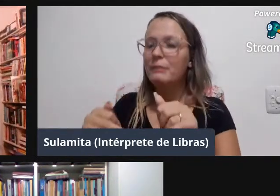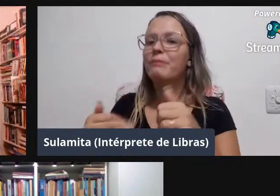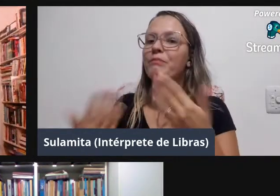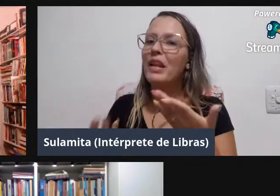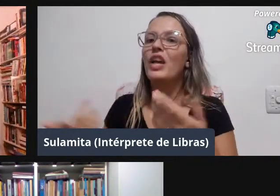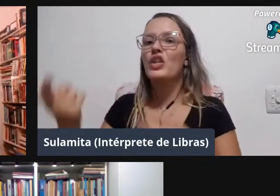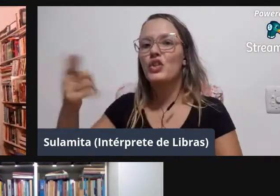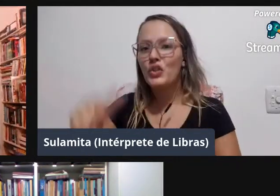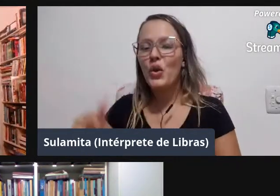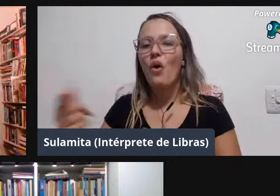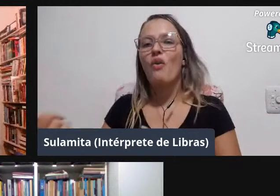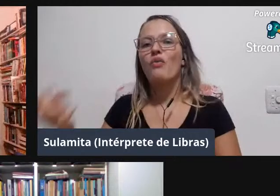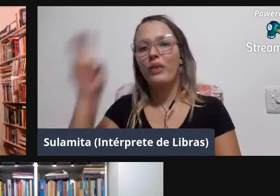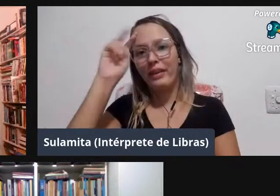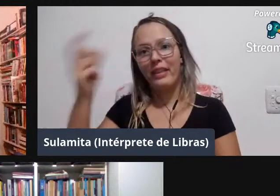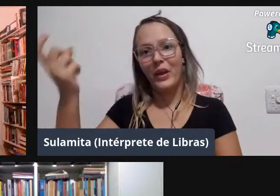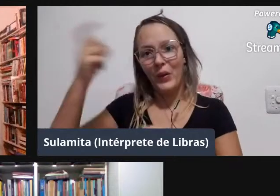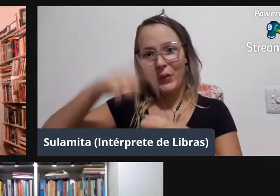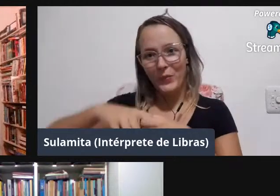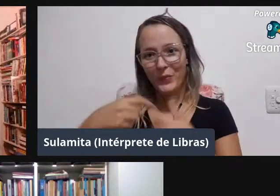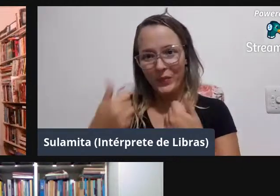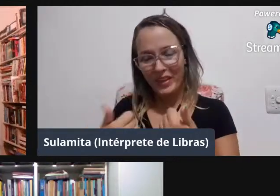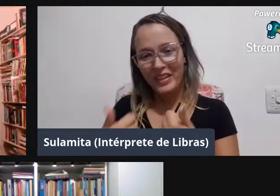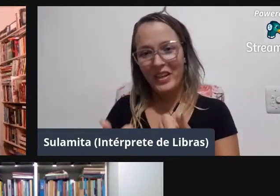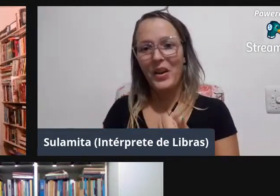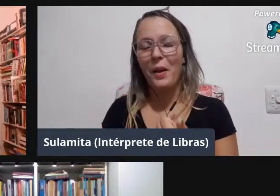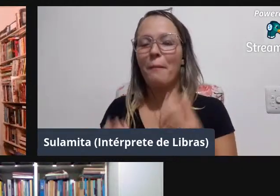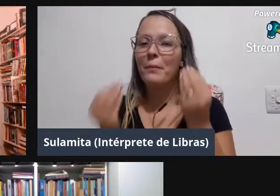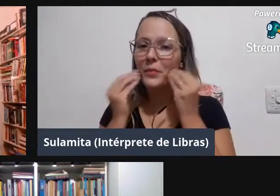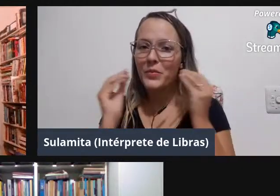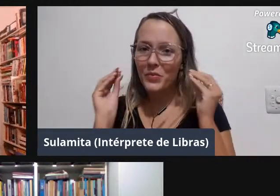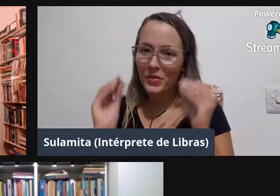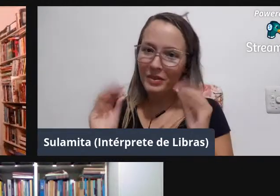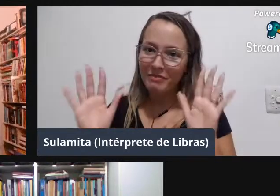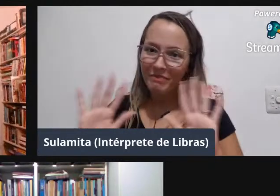com a professora Libânia. Então, obrigado, se cuidem, até mais.